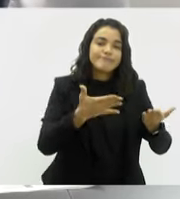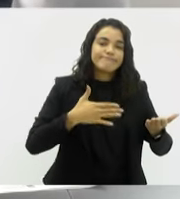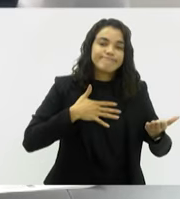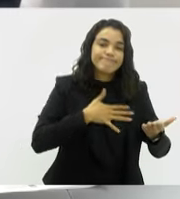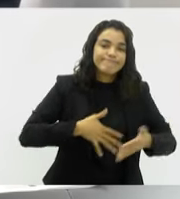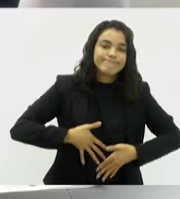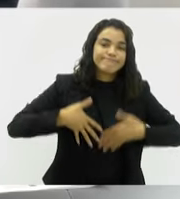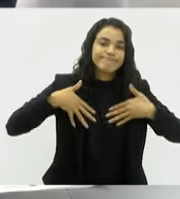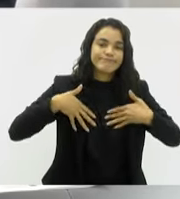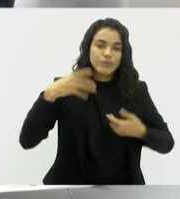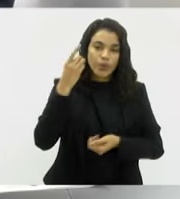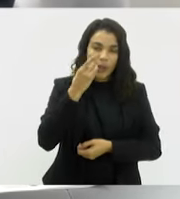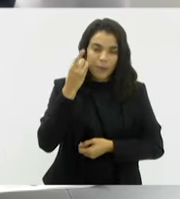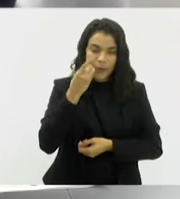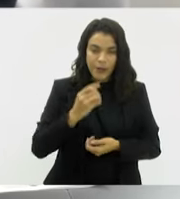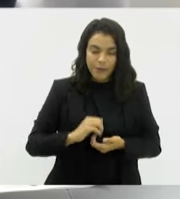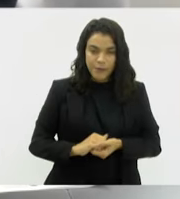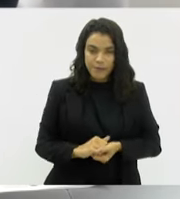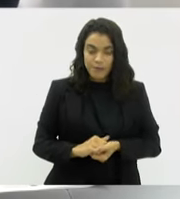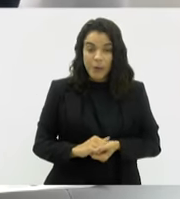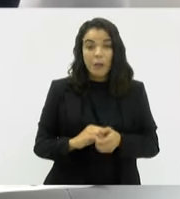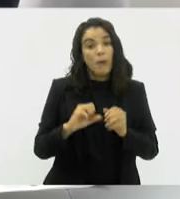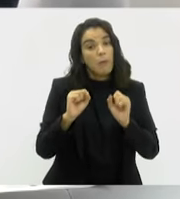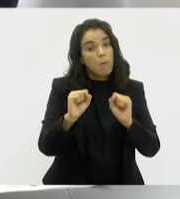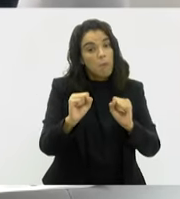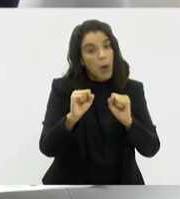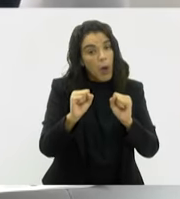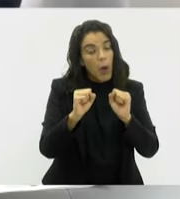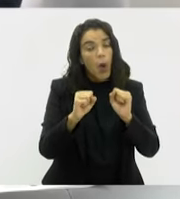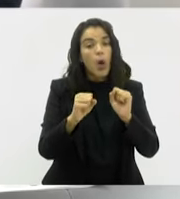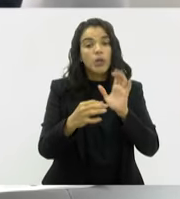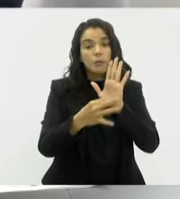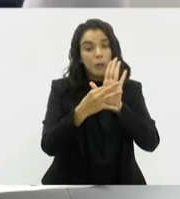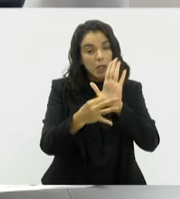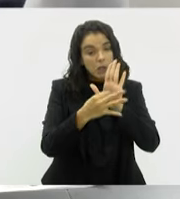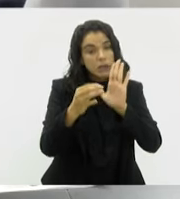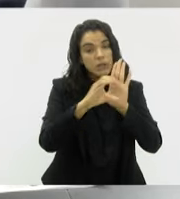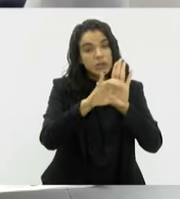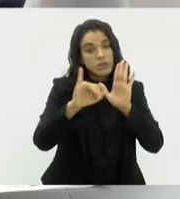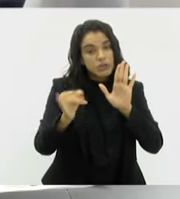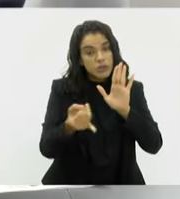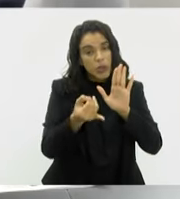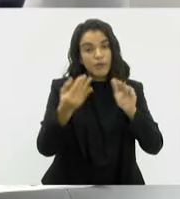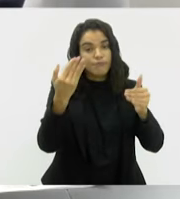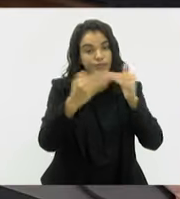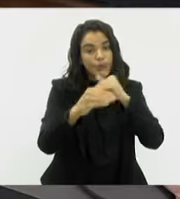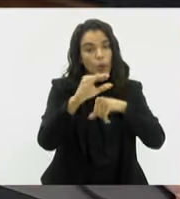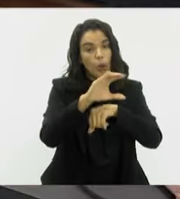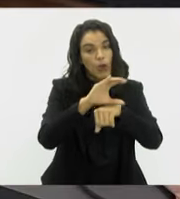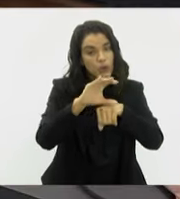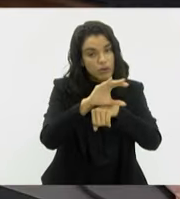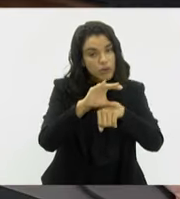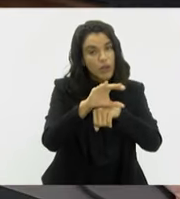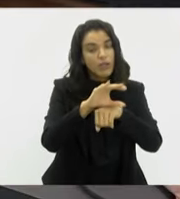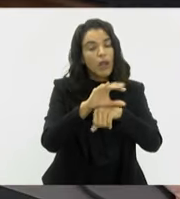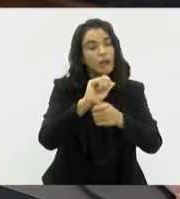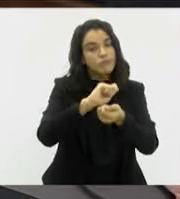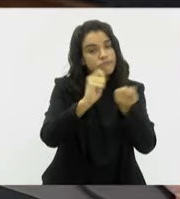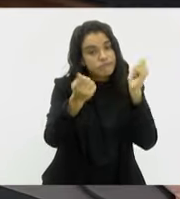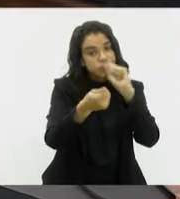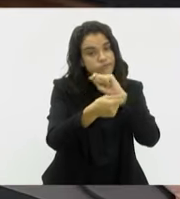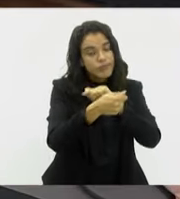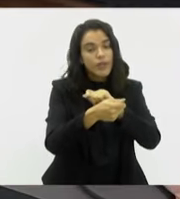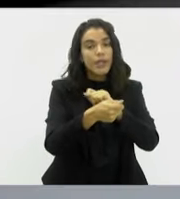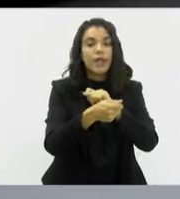vaidade do deputado. Então, mas pode ter o parecer da CCJ pela inconstitucionalidade, optando pela transformação